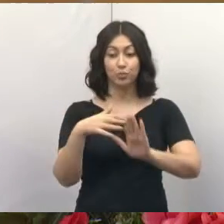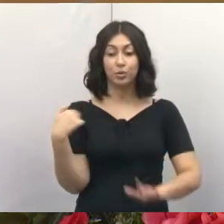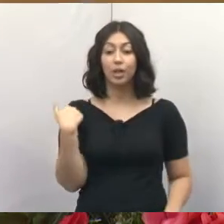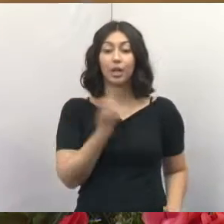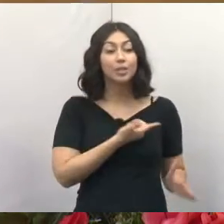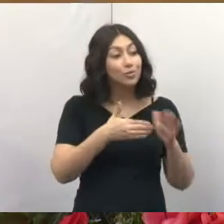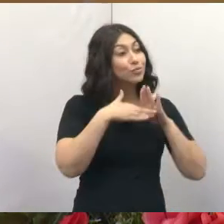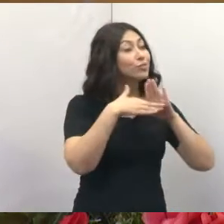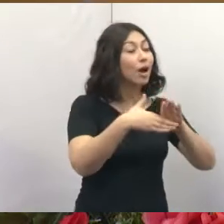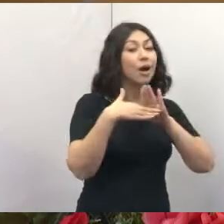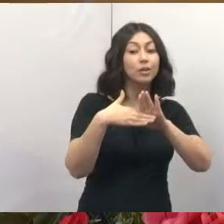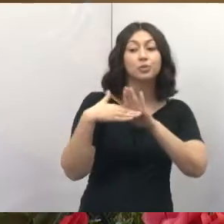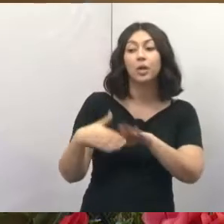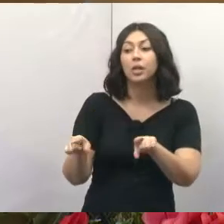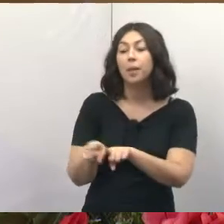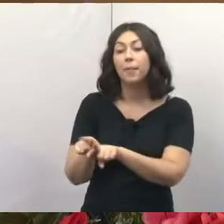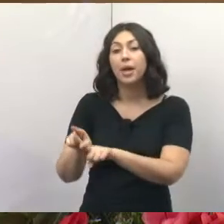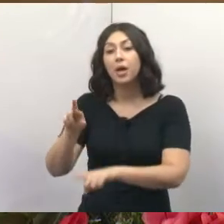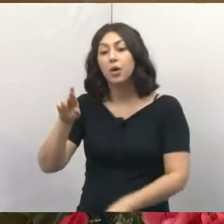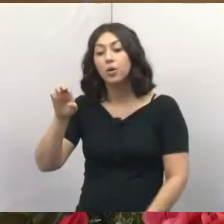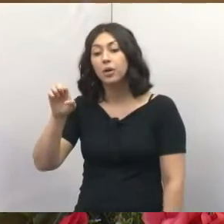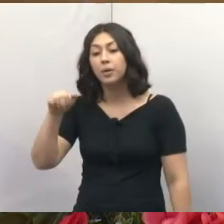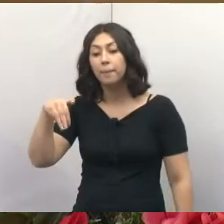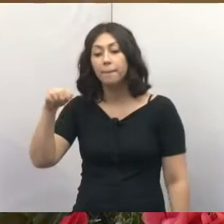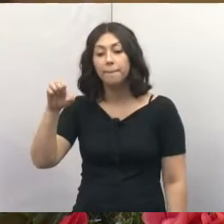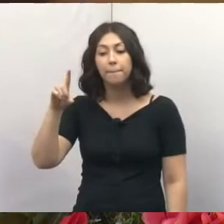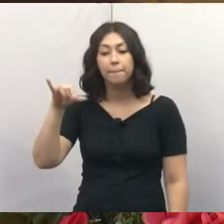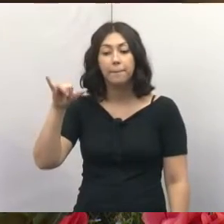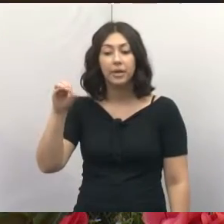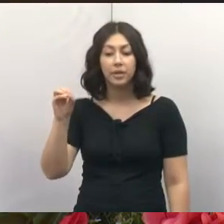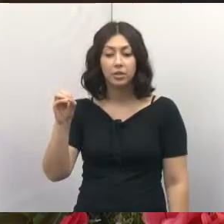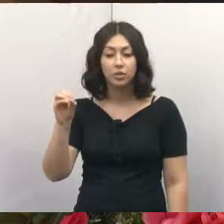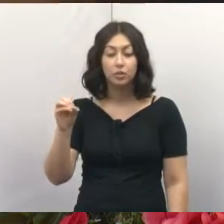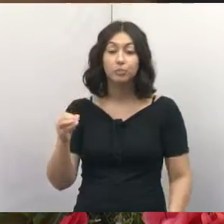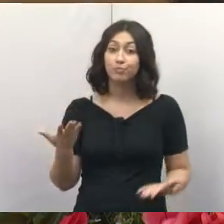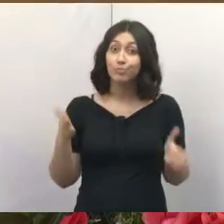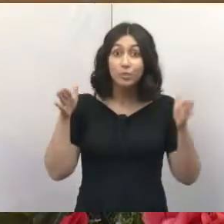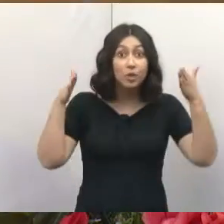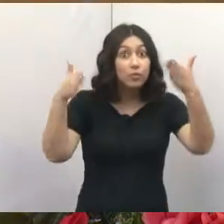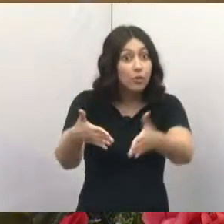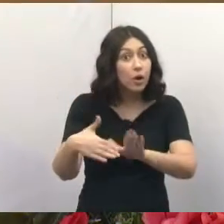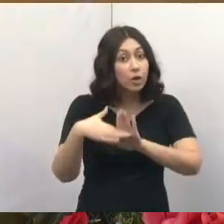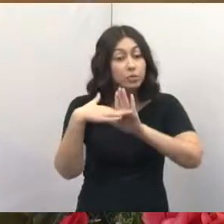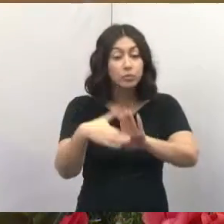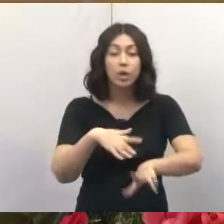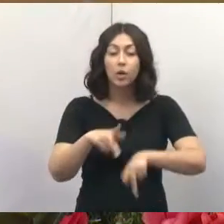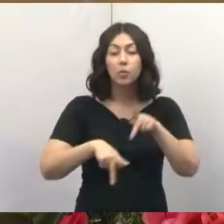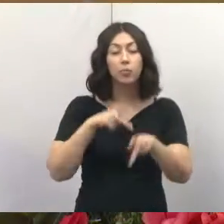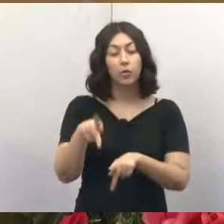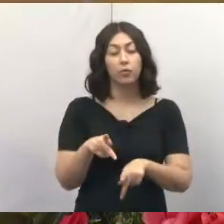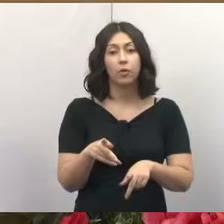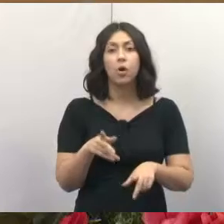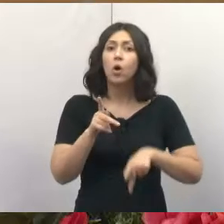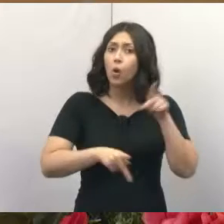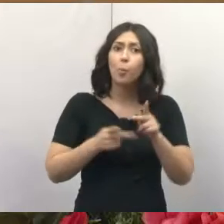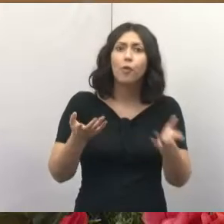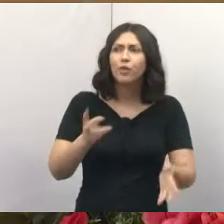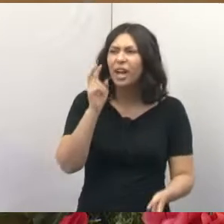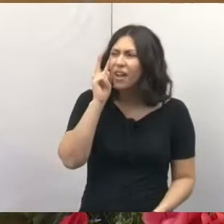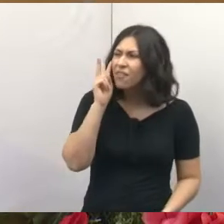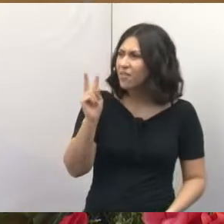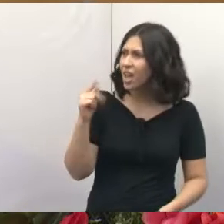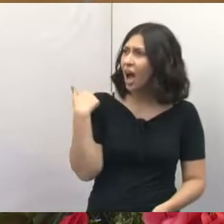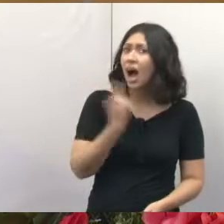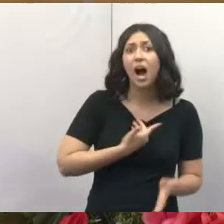possa ajudar, né? O pessoal do Remédio, onde eu estive lá, eu acho que esse é o sentido da população, esperar de nós, enquanto vereador,